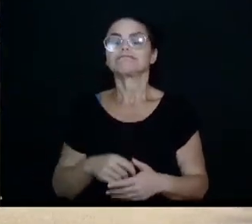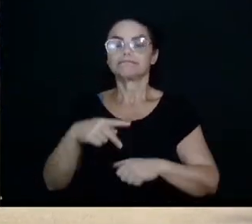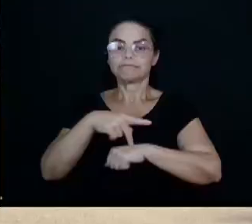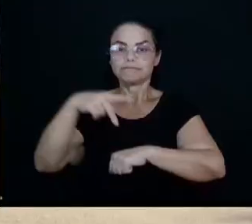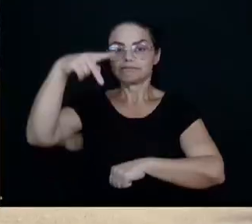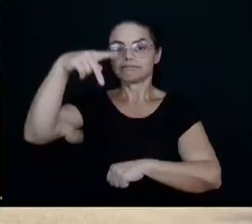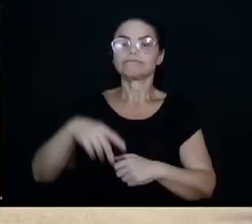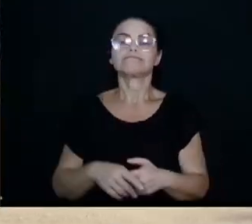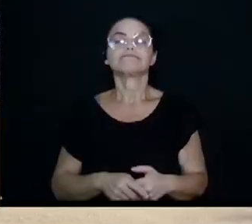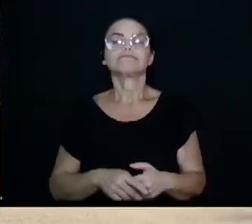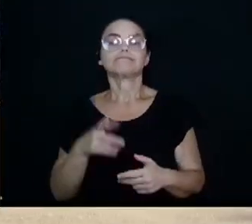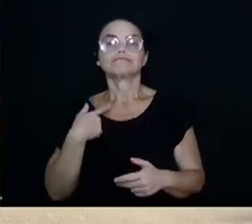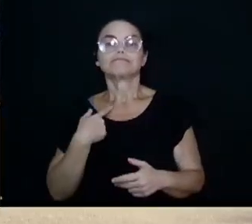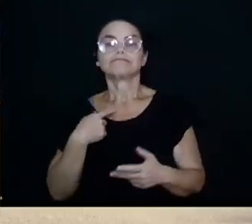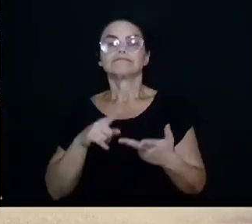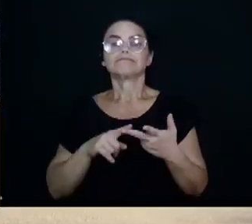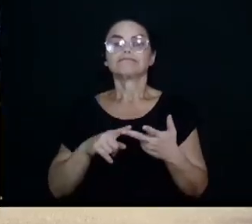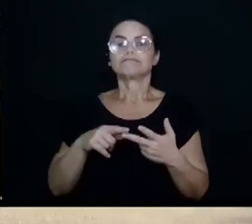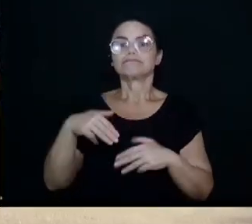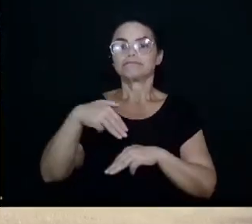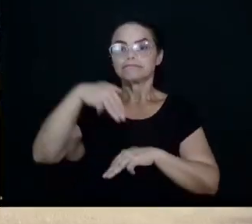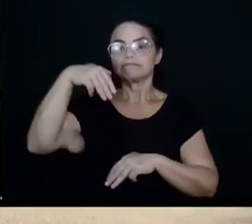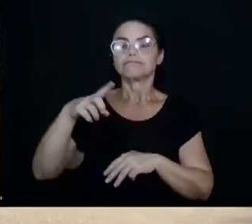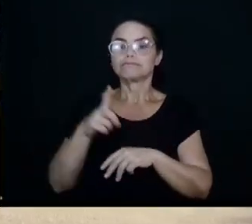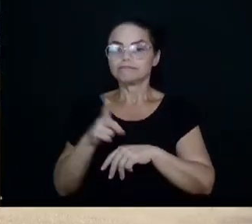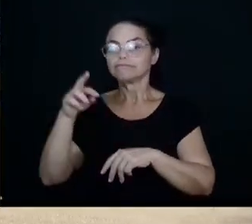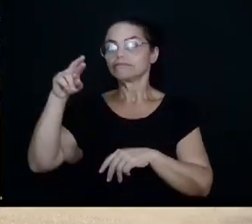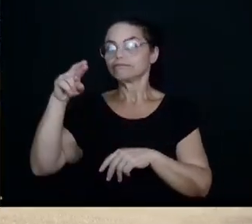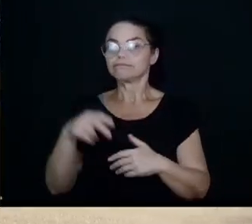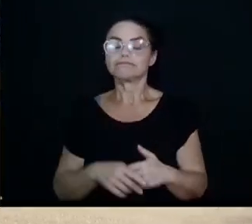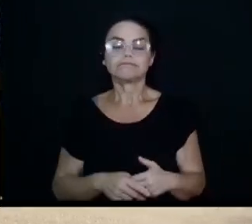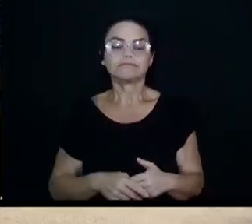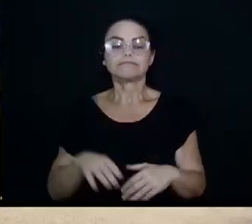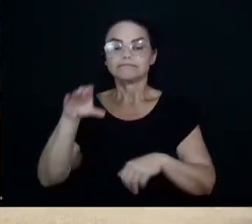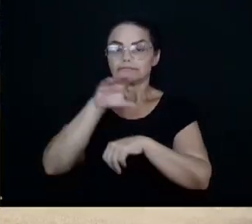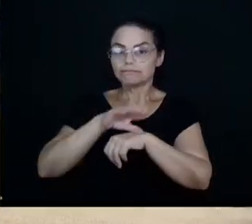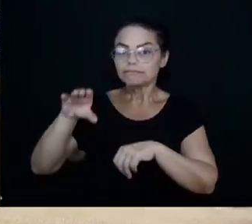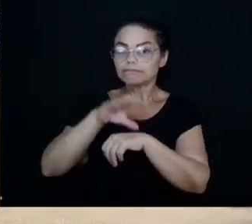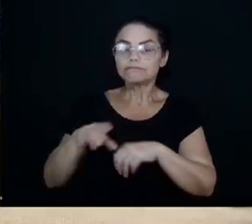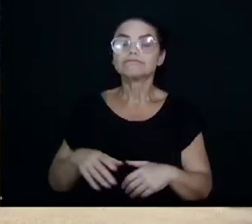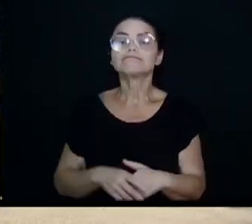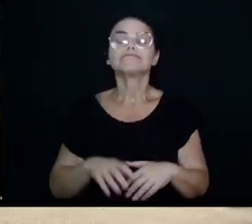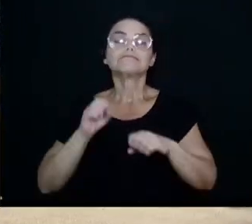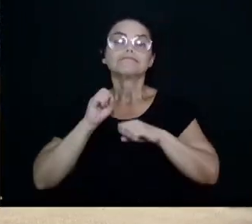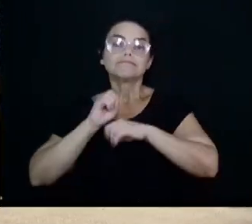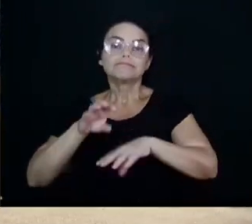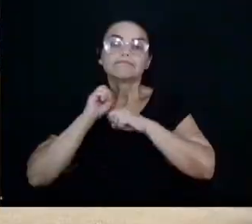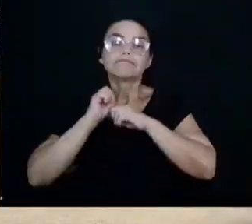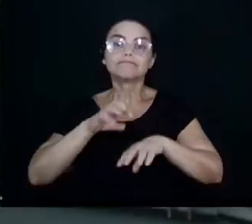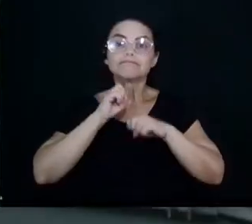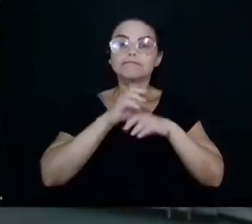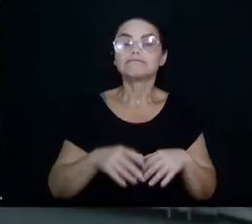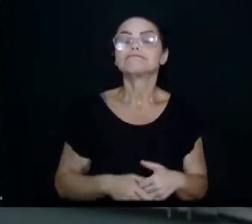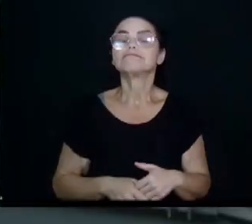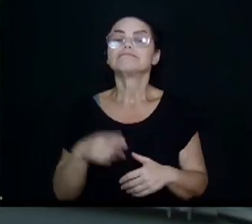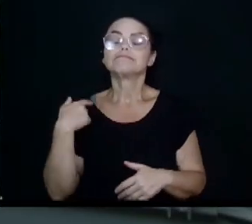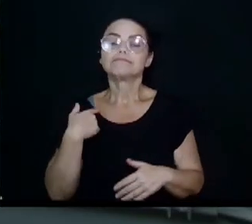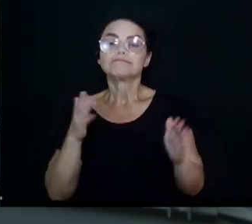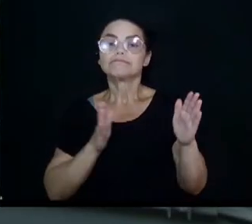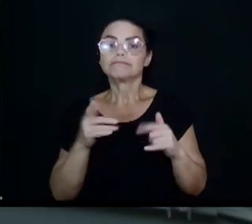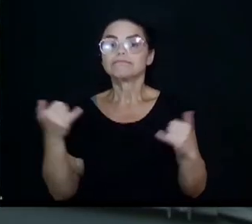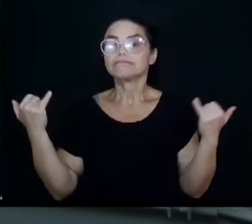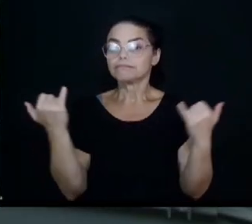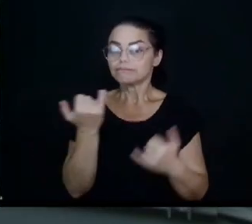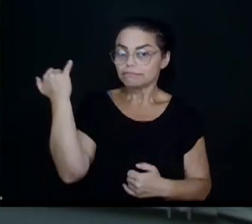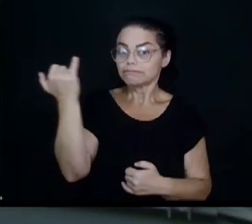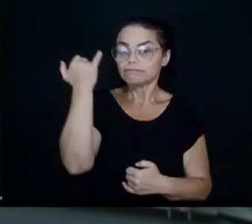estrito sensu, mestrado, doutorado, cursos de capacitação. Então, aqui é só mais uma etapa. Só que é uma etapa muito importante. É uma